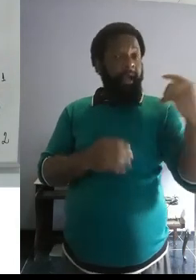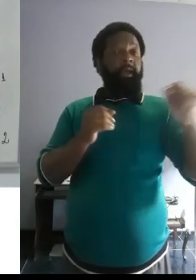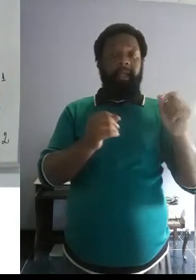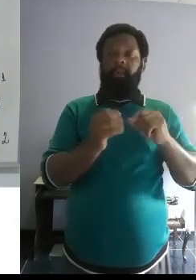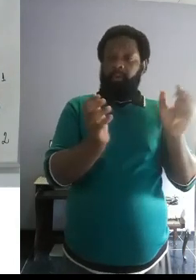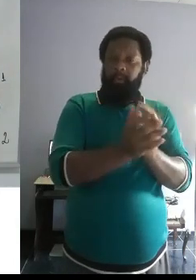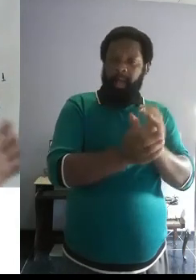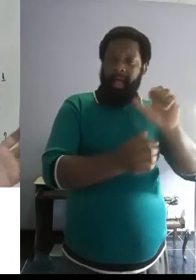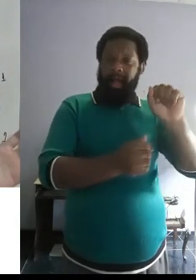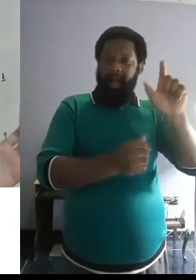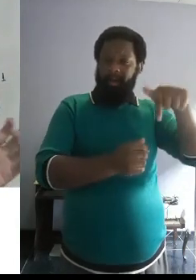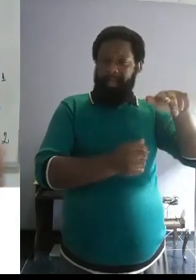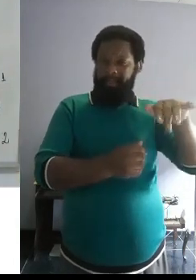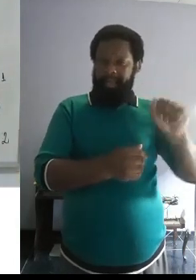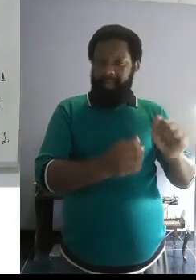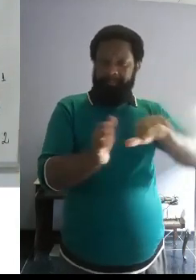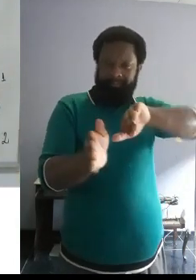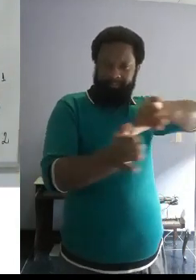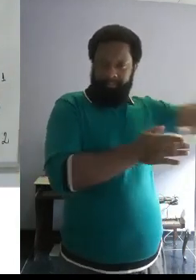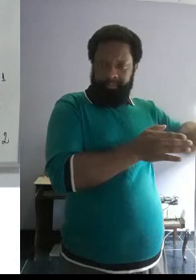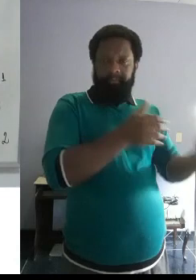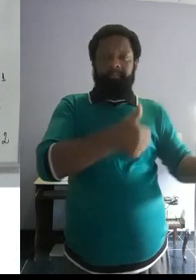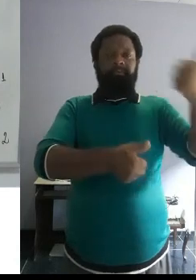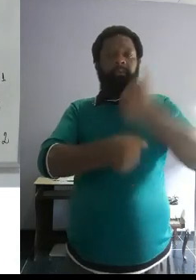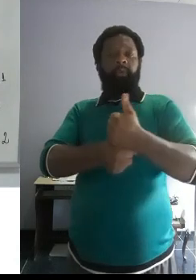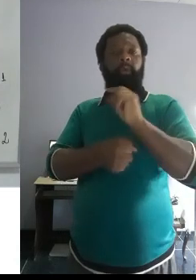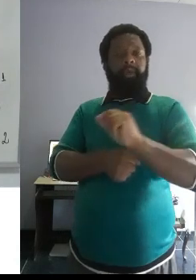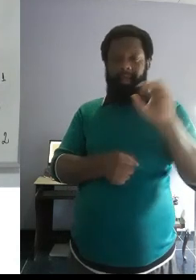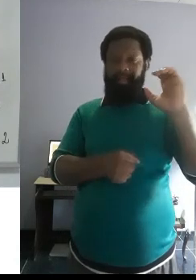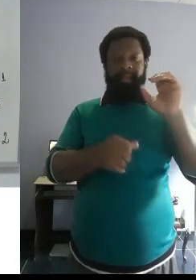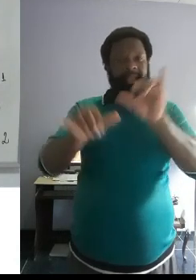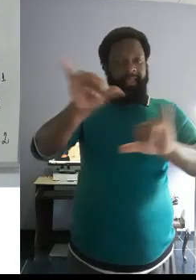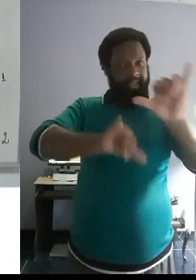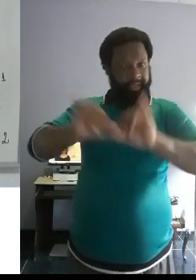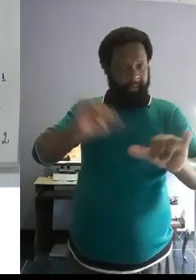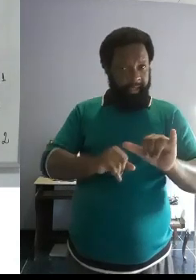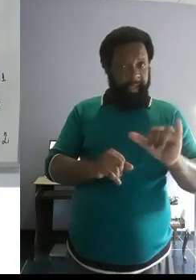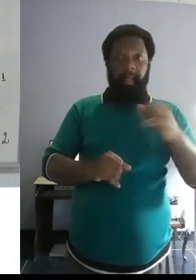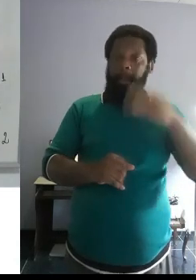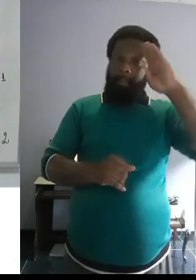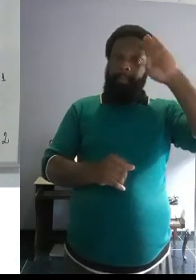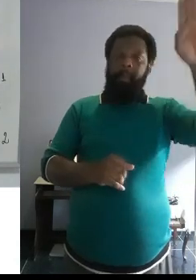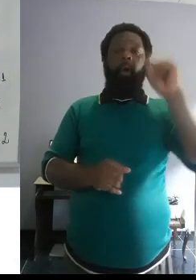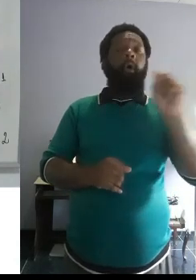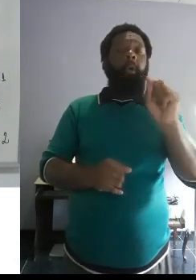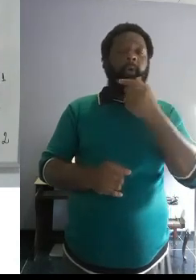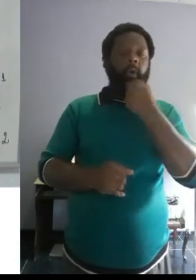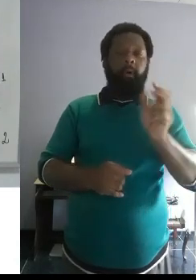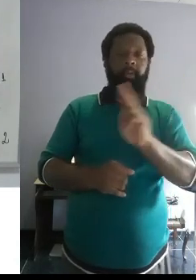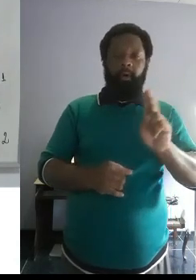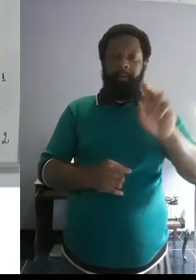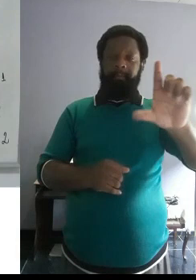científico, a alquimia saiu de cena para dar origem à química. Quem introduziu o método científico foi Lavoisier, por isso ele é conhecido como o pai da